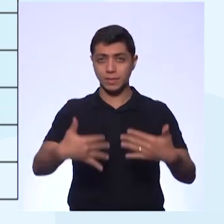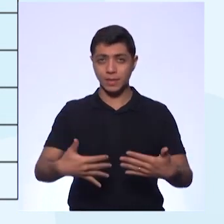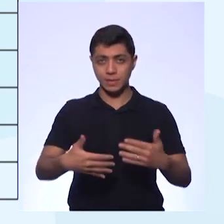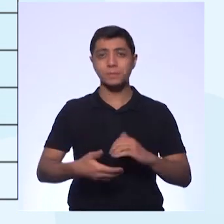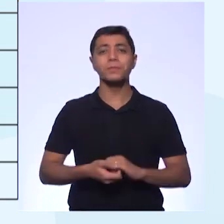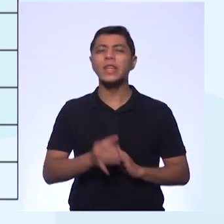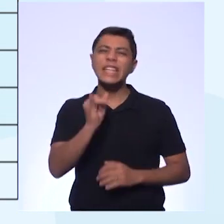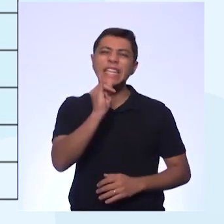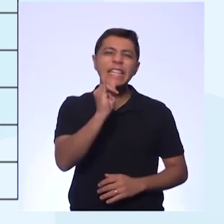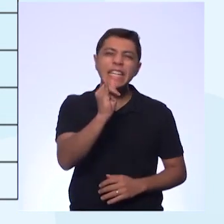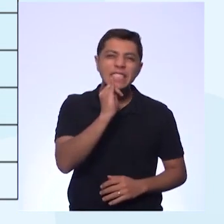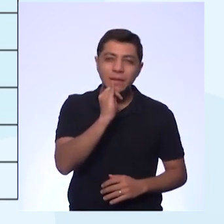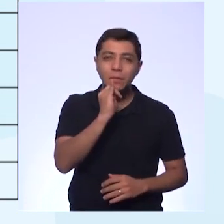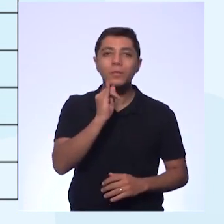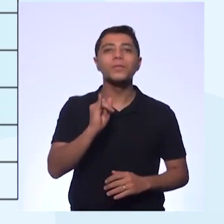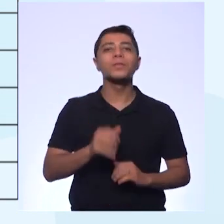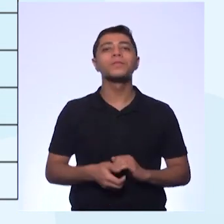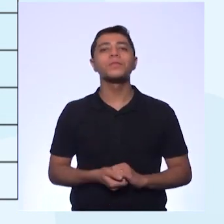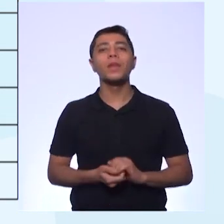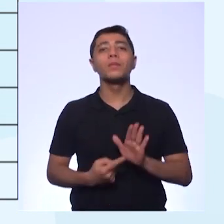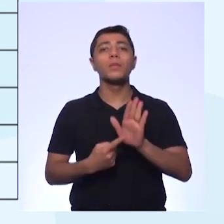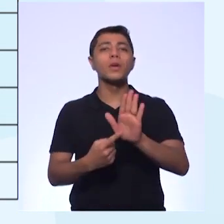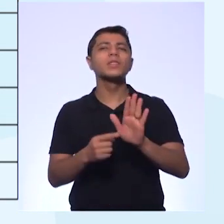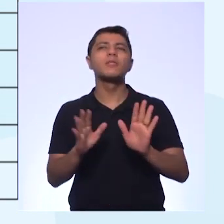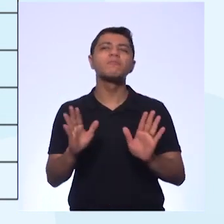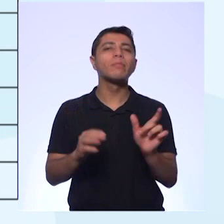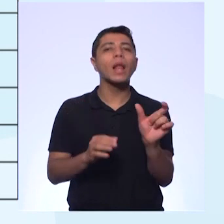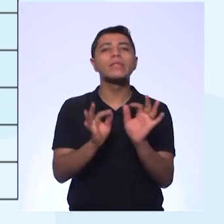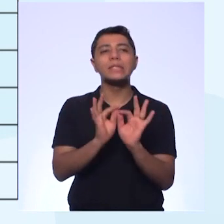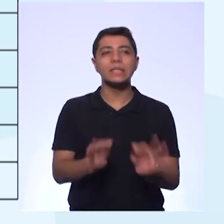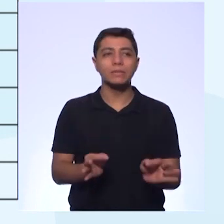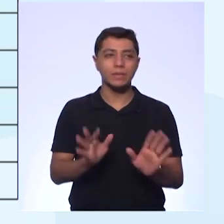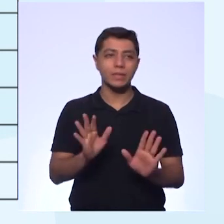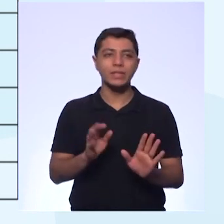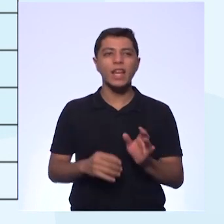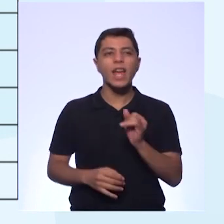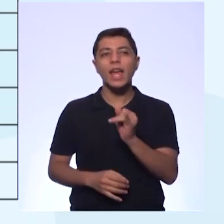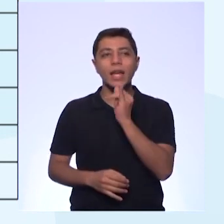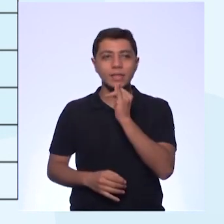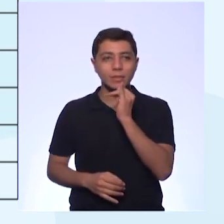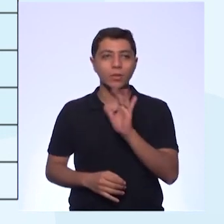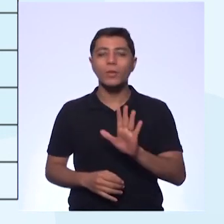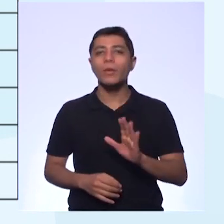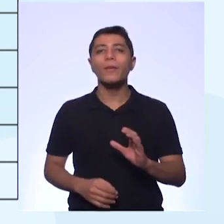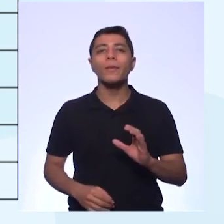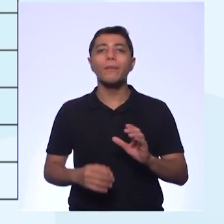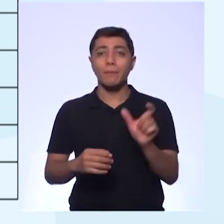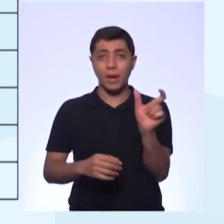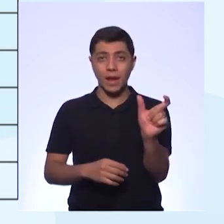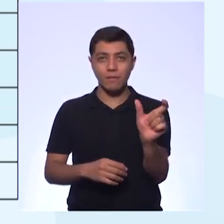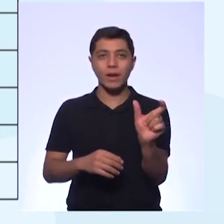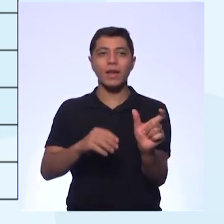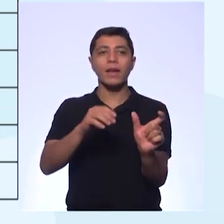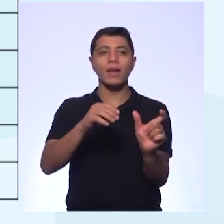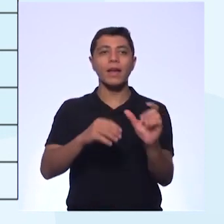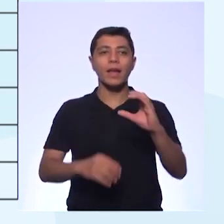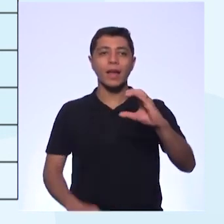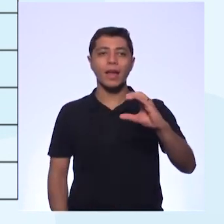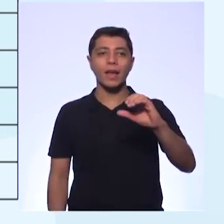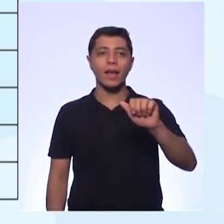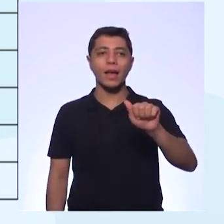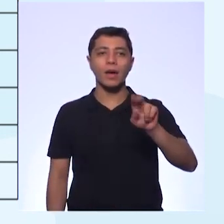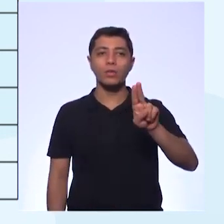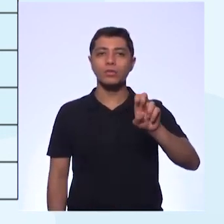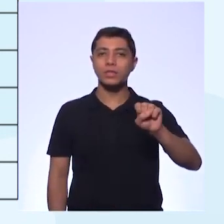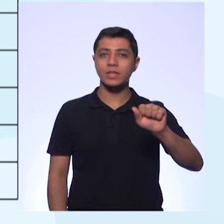pegar um mais simples aqui. Então, você tem causa e efeito. Você consegue encontrar os dois, um de cada lado? Então, é